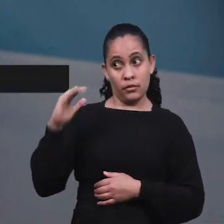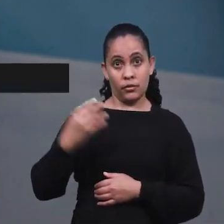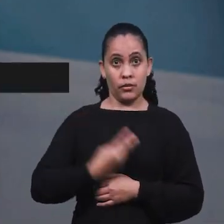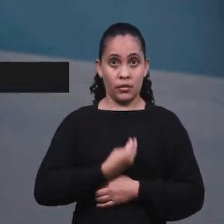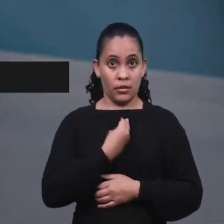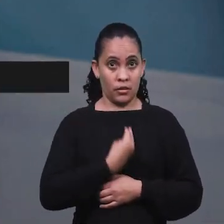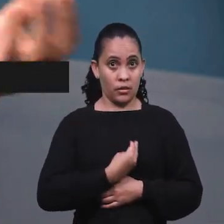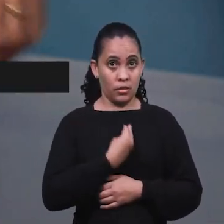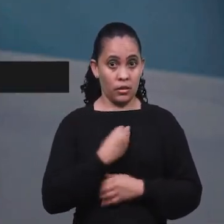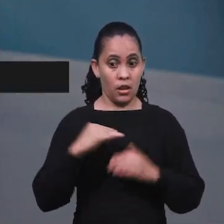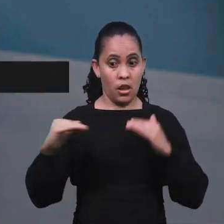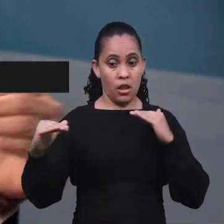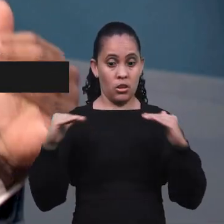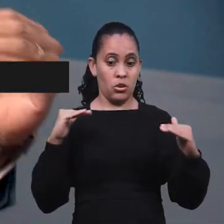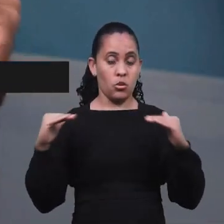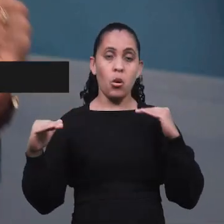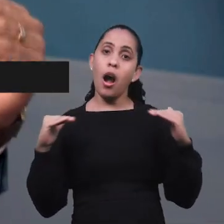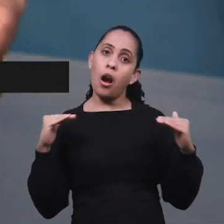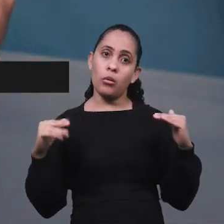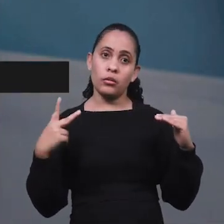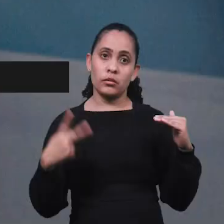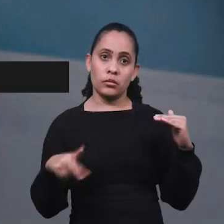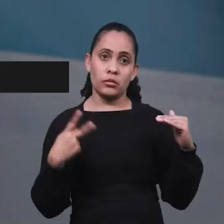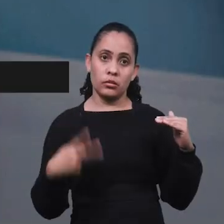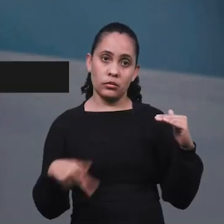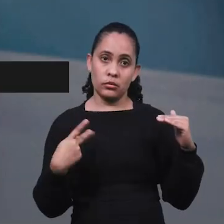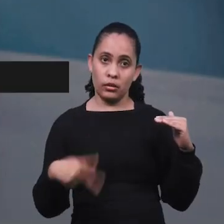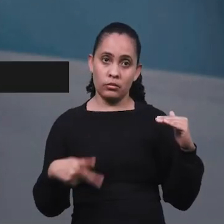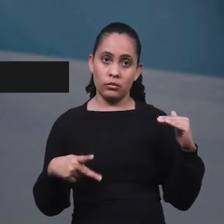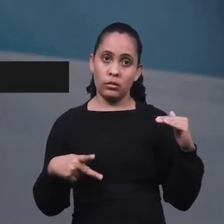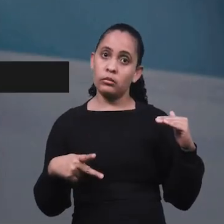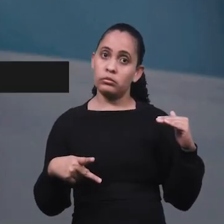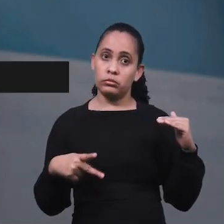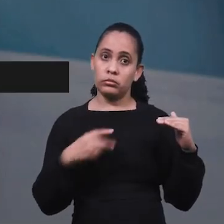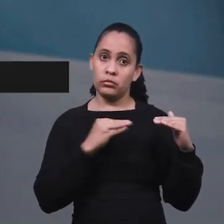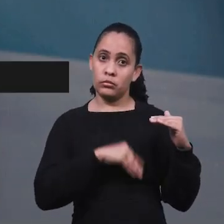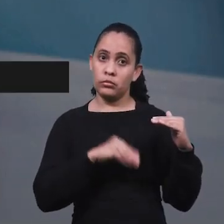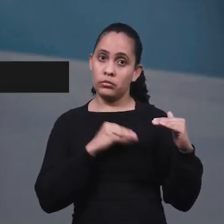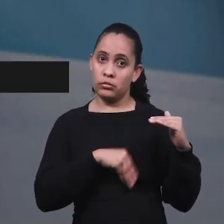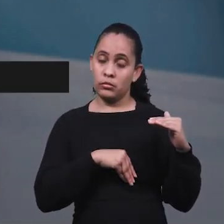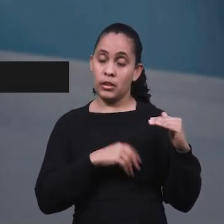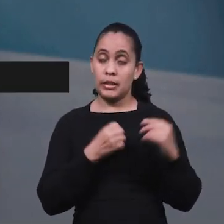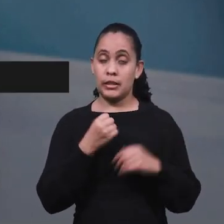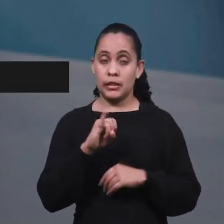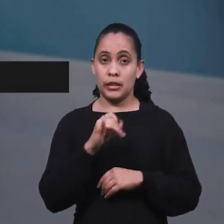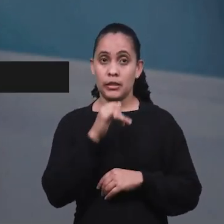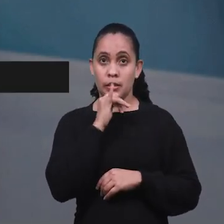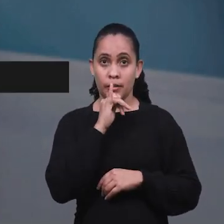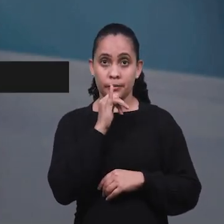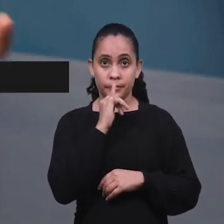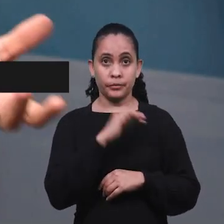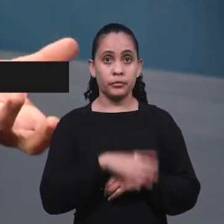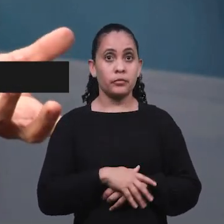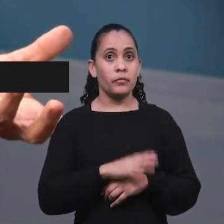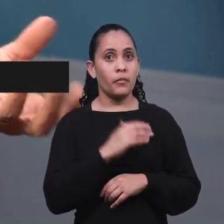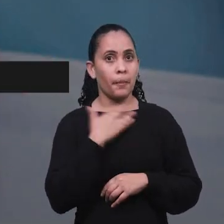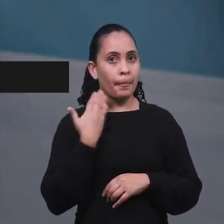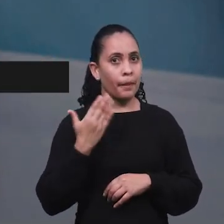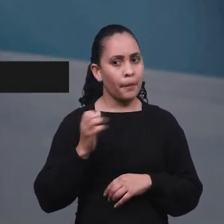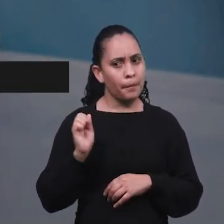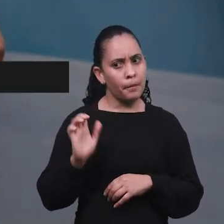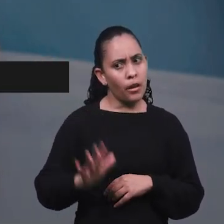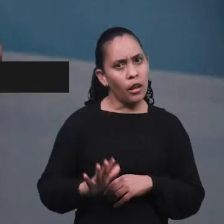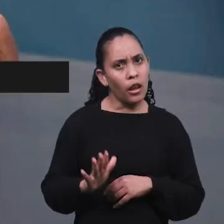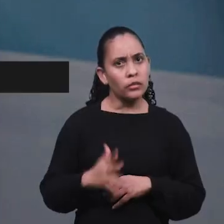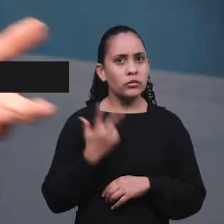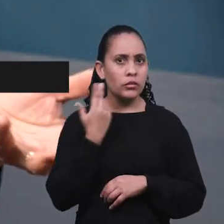vida alto, o seu seguro de vida ele vai ser proporcionalmente compatível com ele. Agora, por exemplo, a cobertura de morte é uma